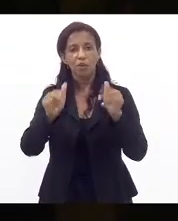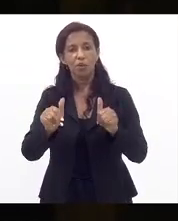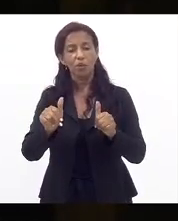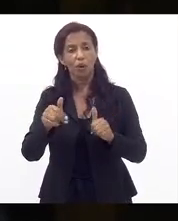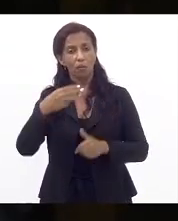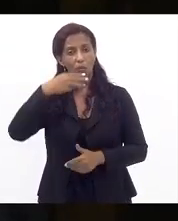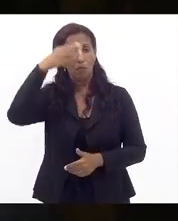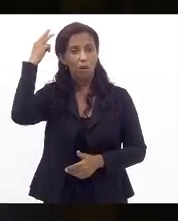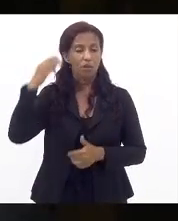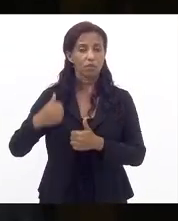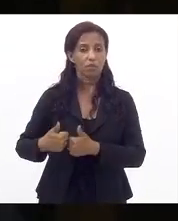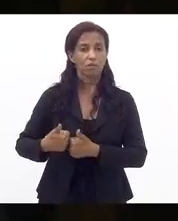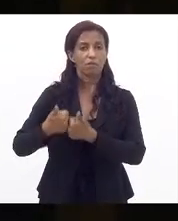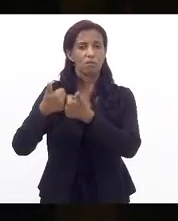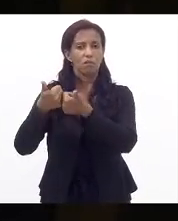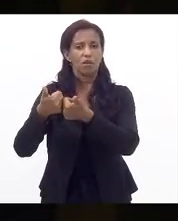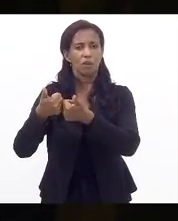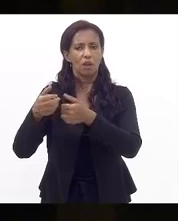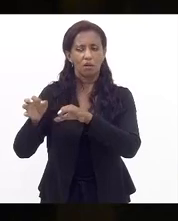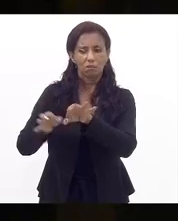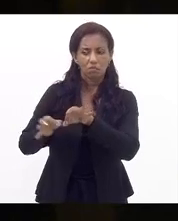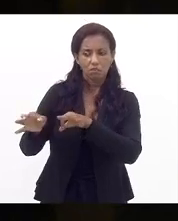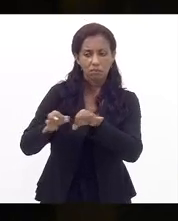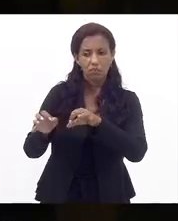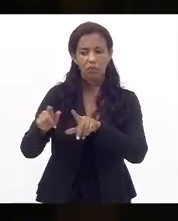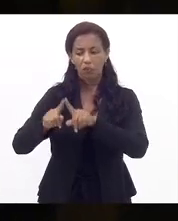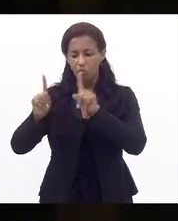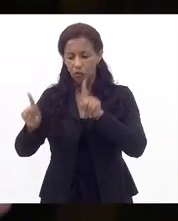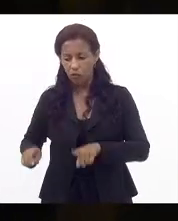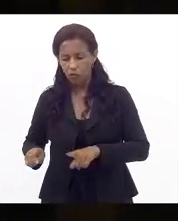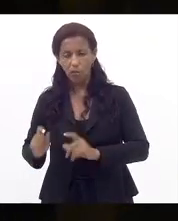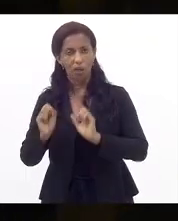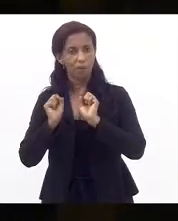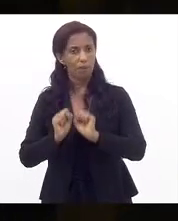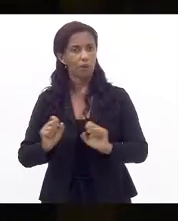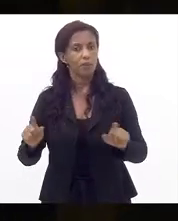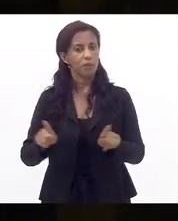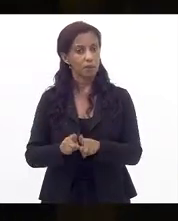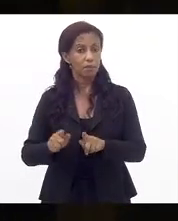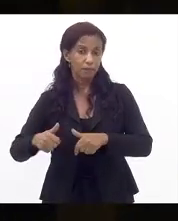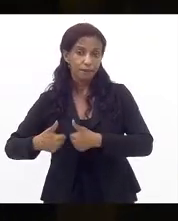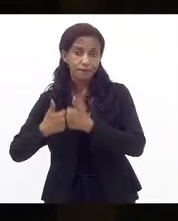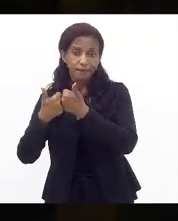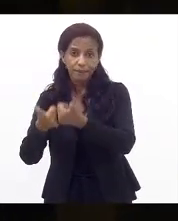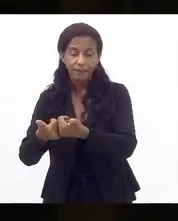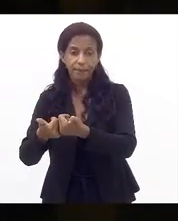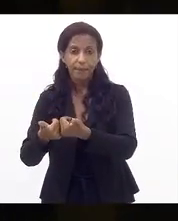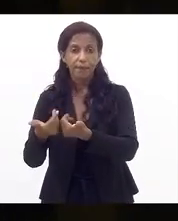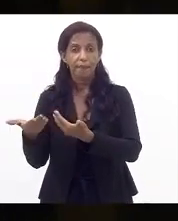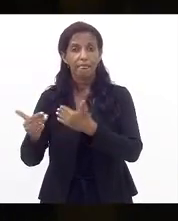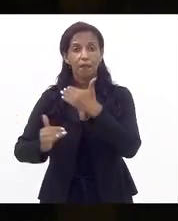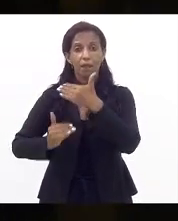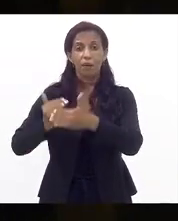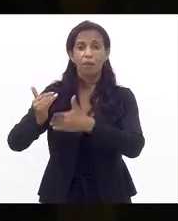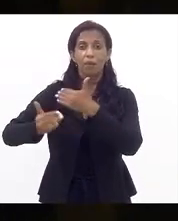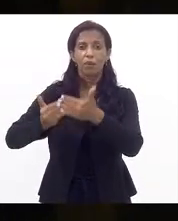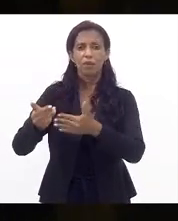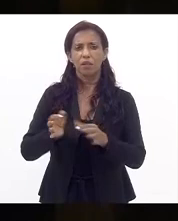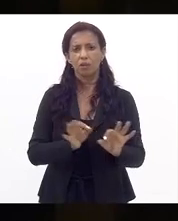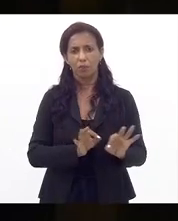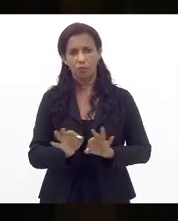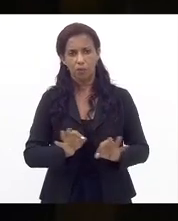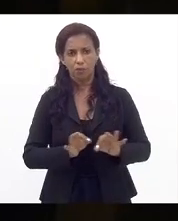Márcio Pacheco melhorar as condições para que o servidor possa também melhorar então é um processo é um